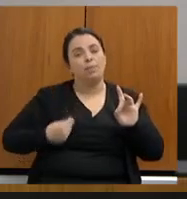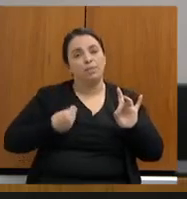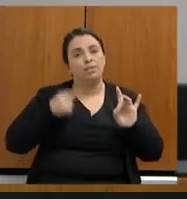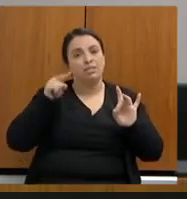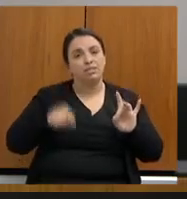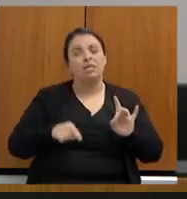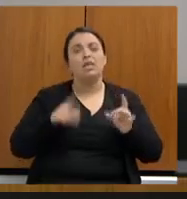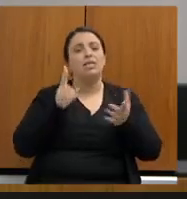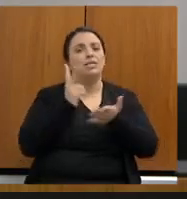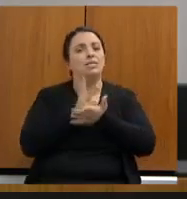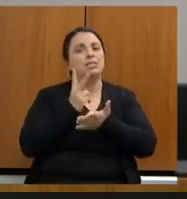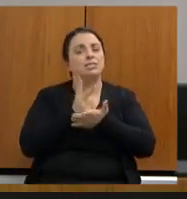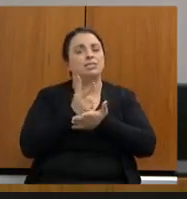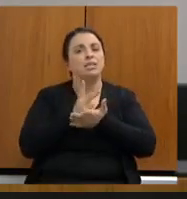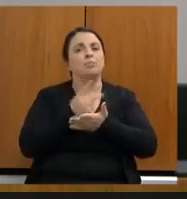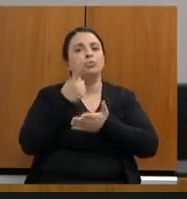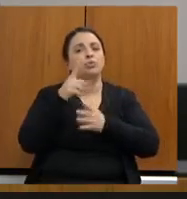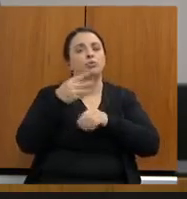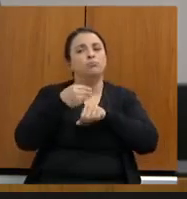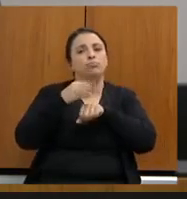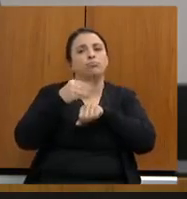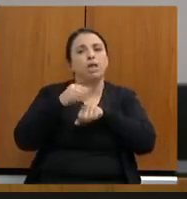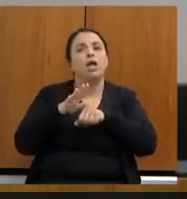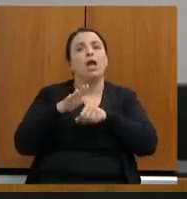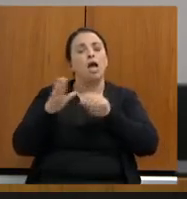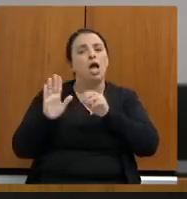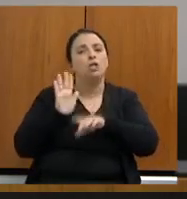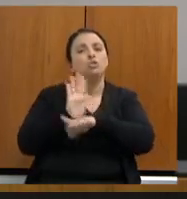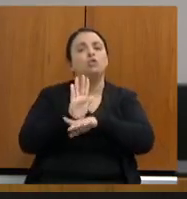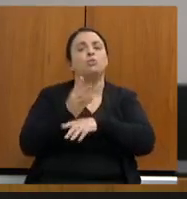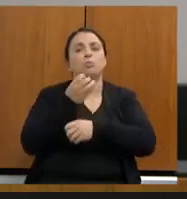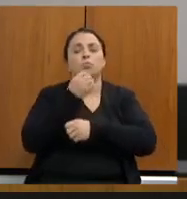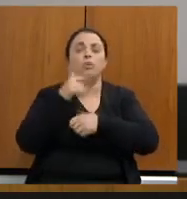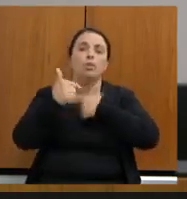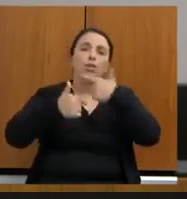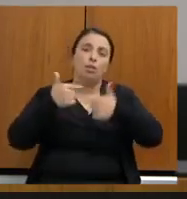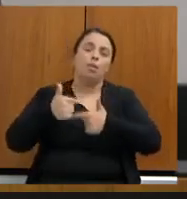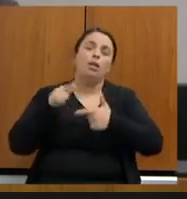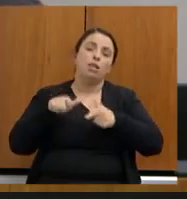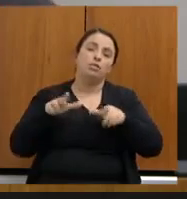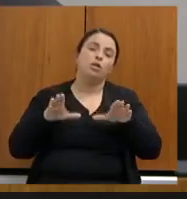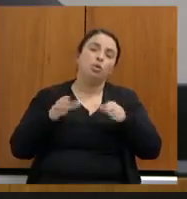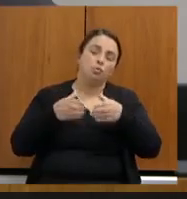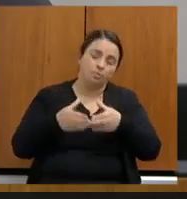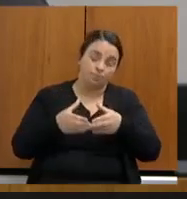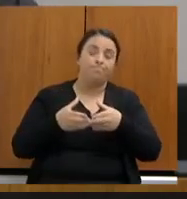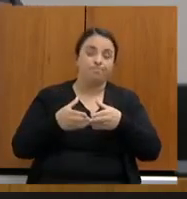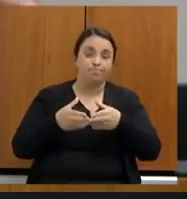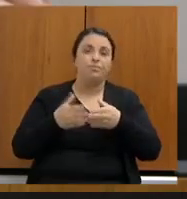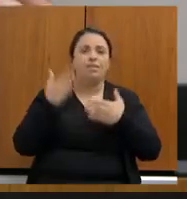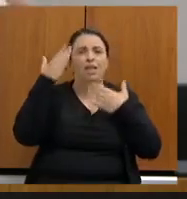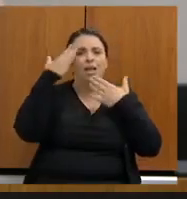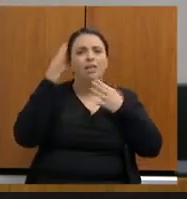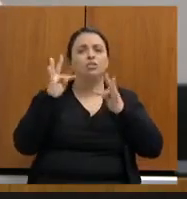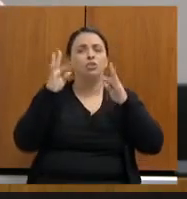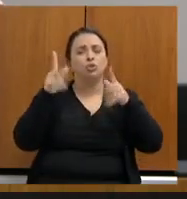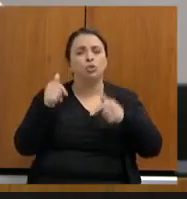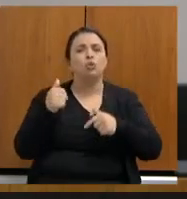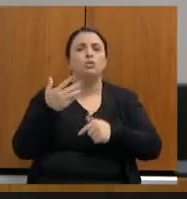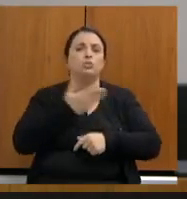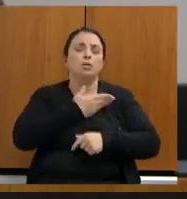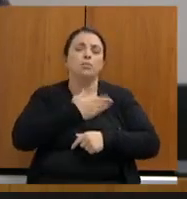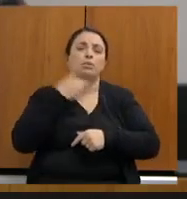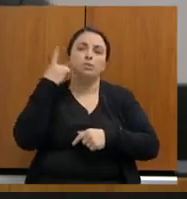contribuição sempre e vossa excelência tem contribuído para os bons trabalhos desta comissão agradecemos a participação dos colegas deputados que